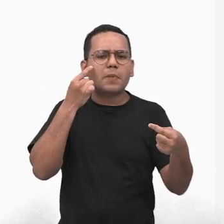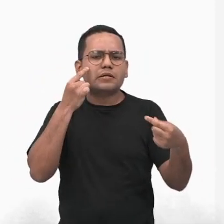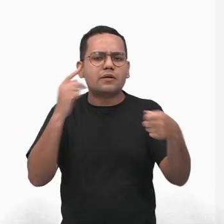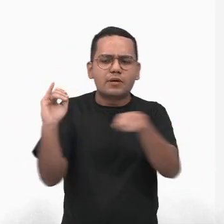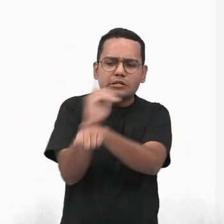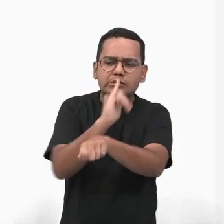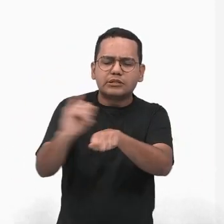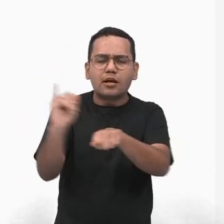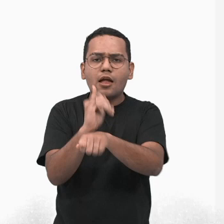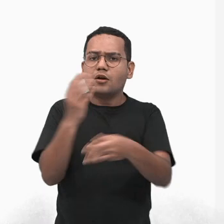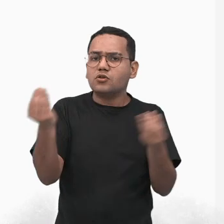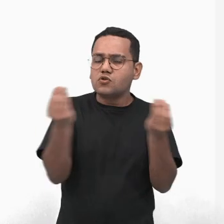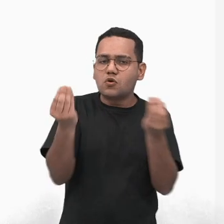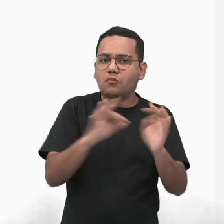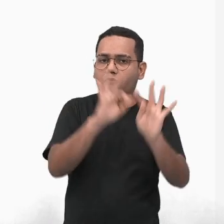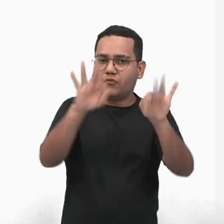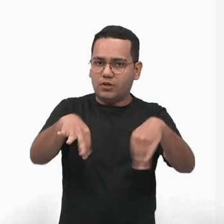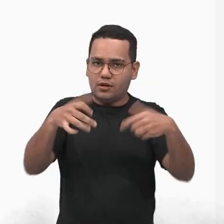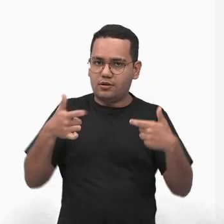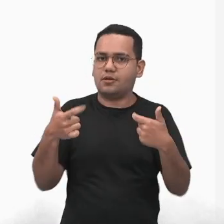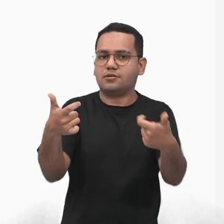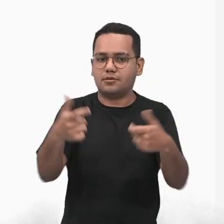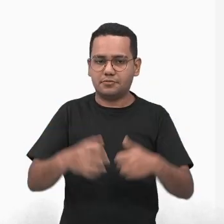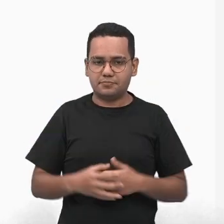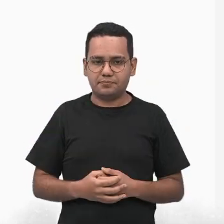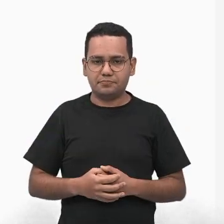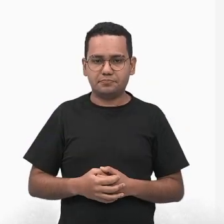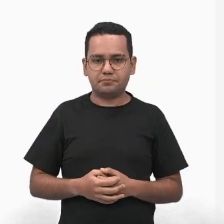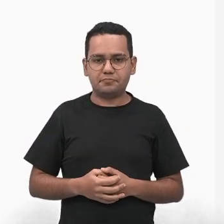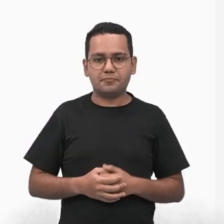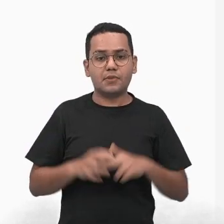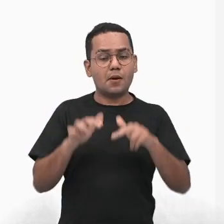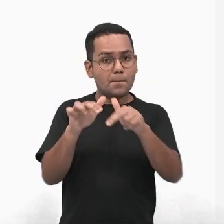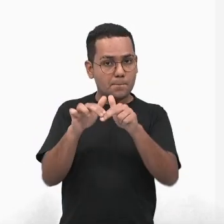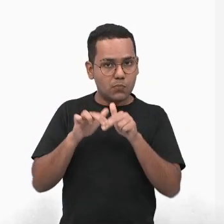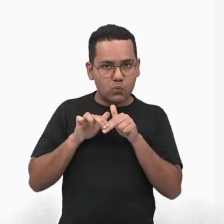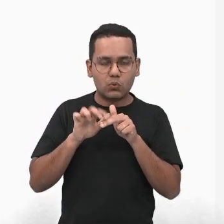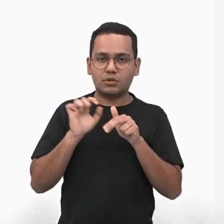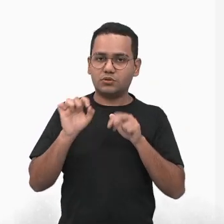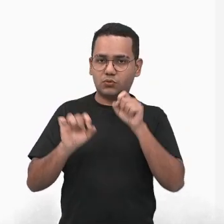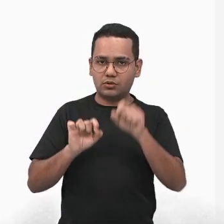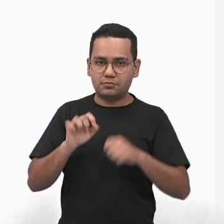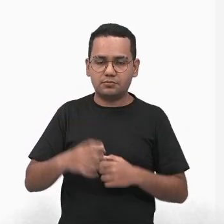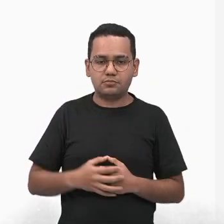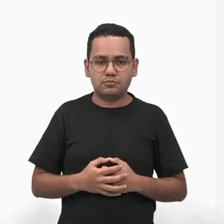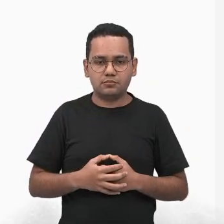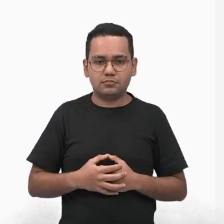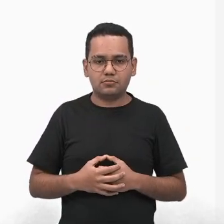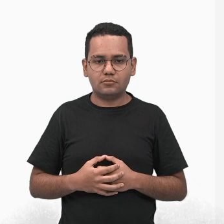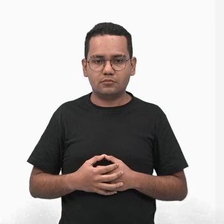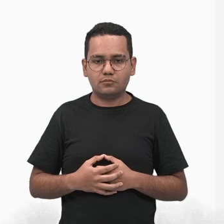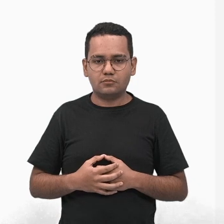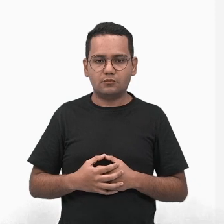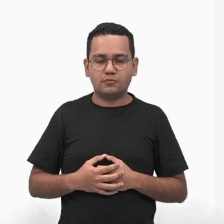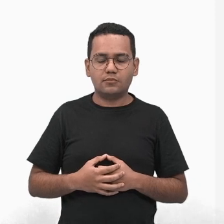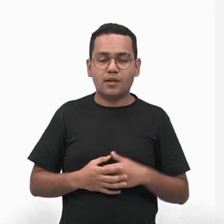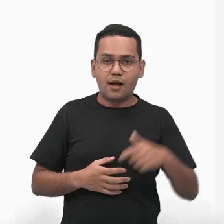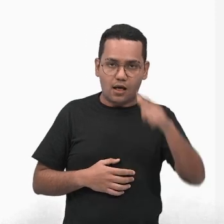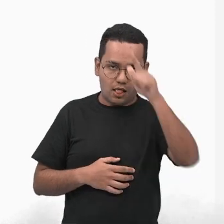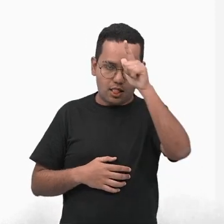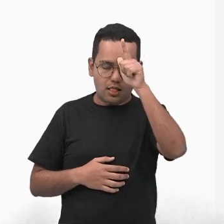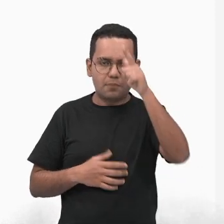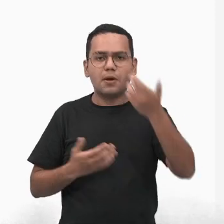para o fim da guerra. Com isso, as potências centrais, ali eu destaco a Alemanha,